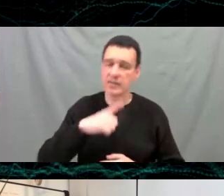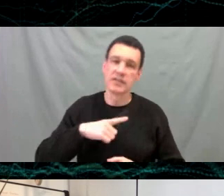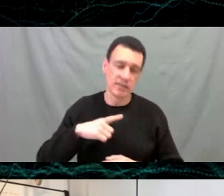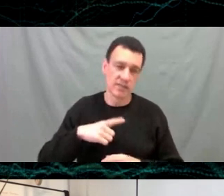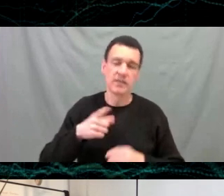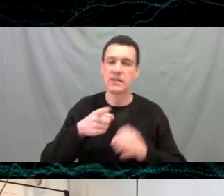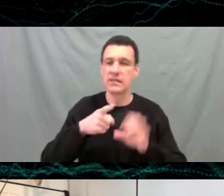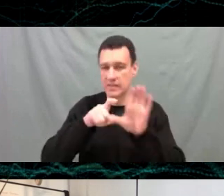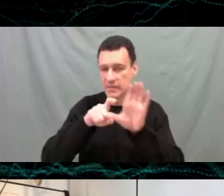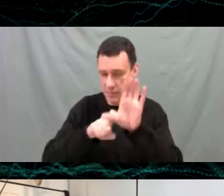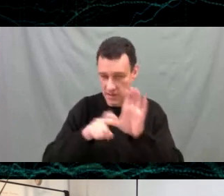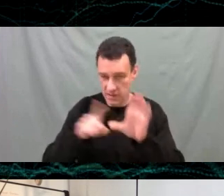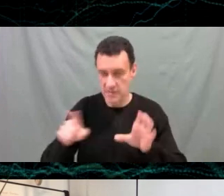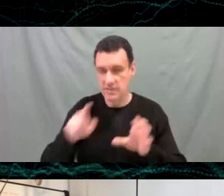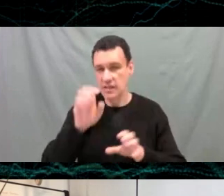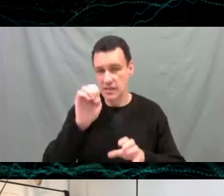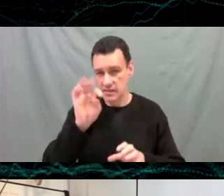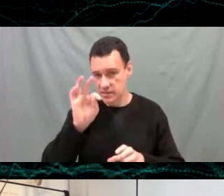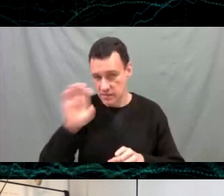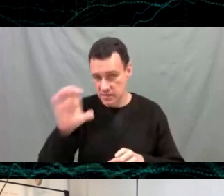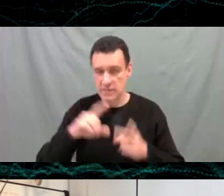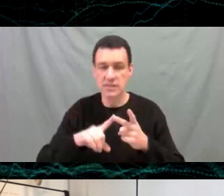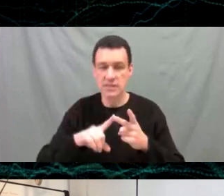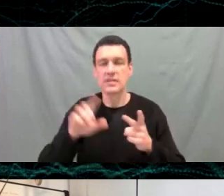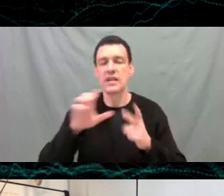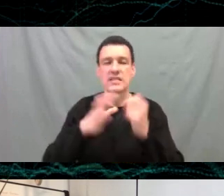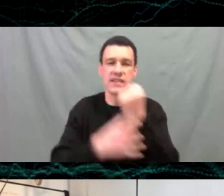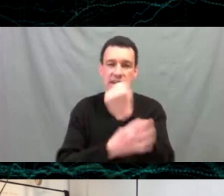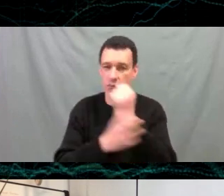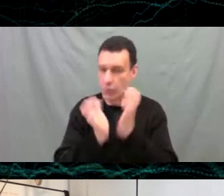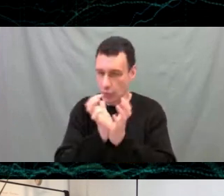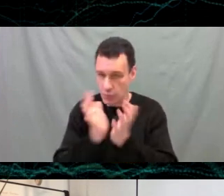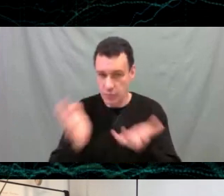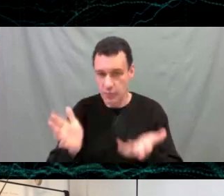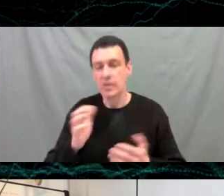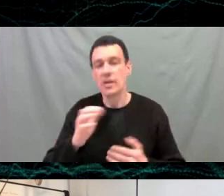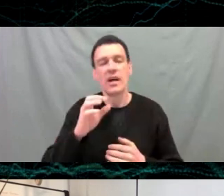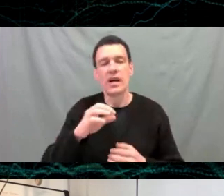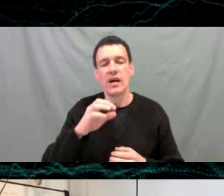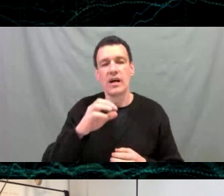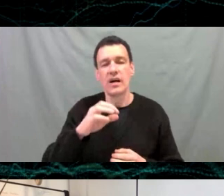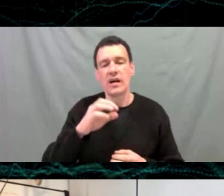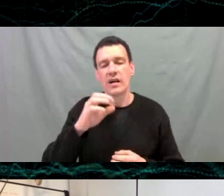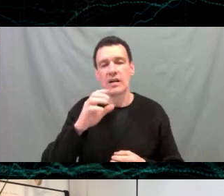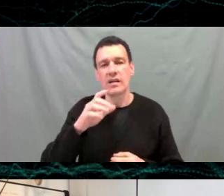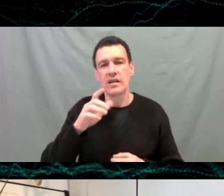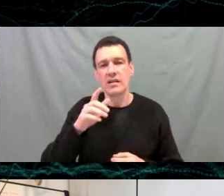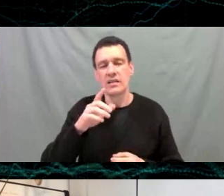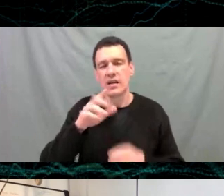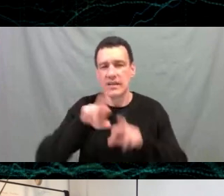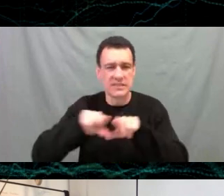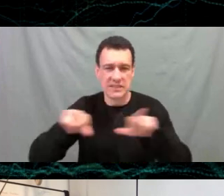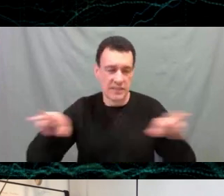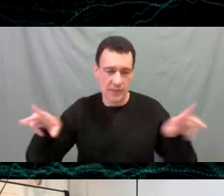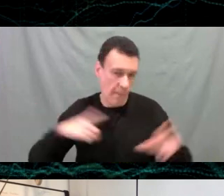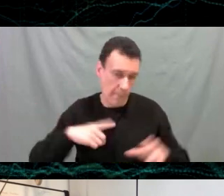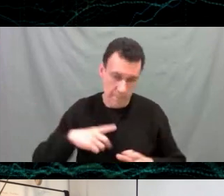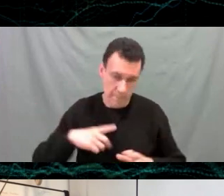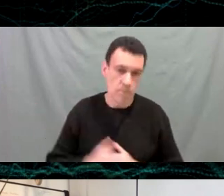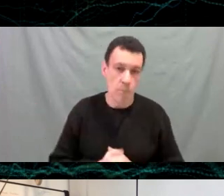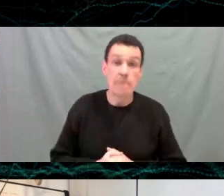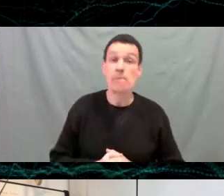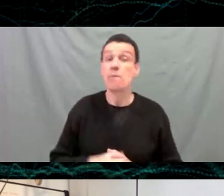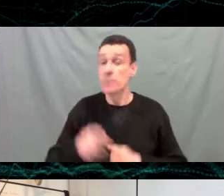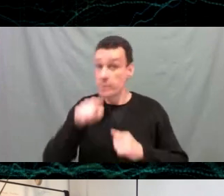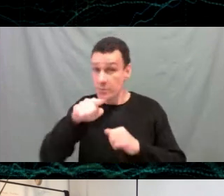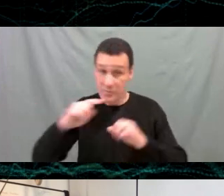Security Group, AMI e Role. Outra coisa que é legal também falar é que esse mock output aqui, ele é utilizado quando você está